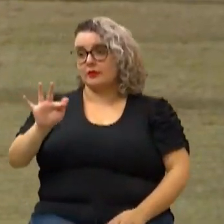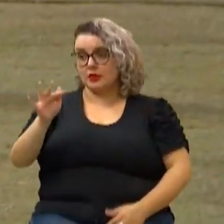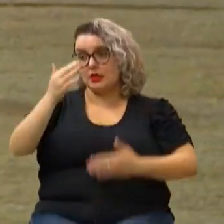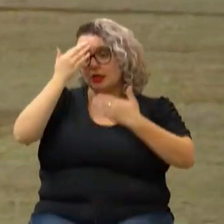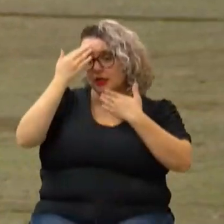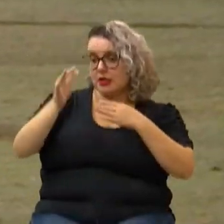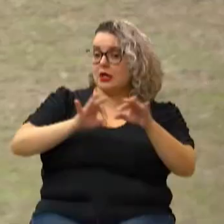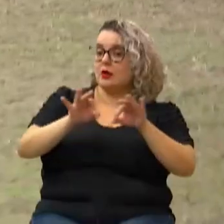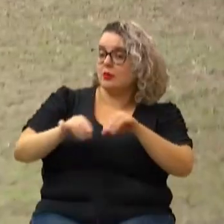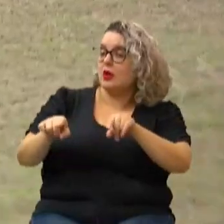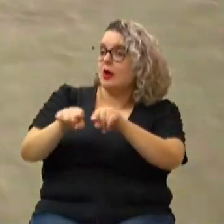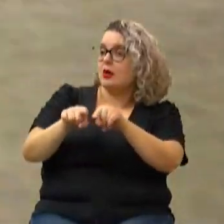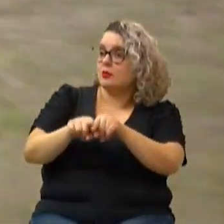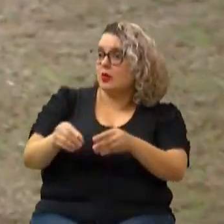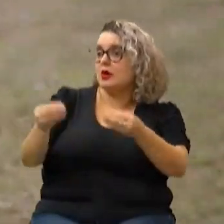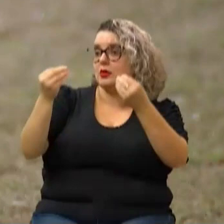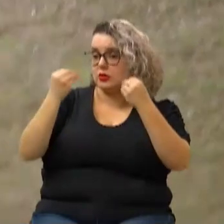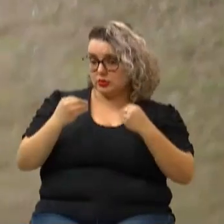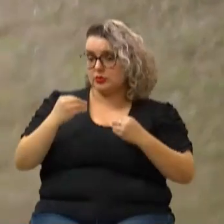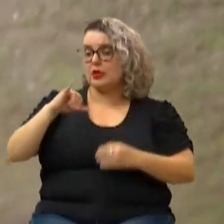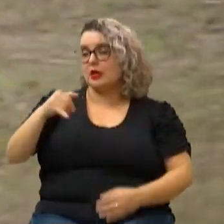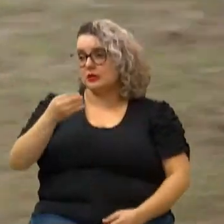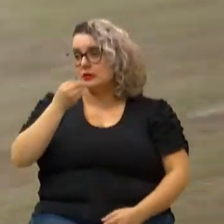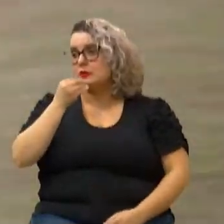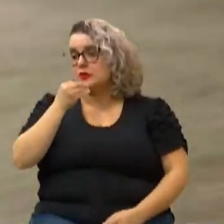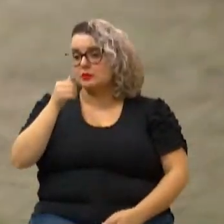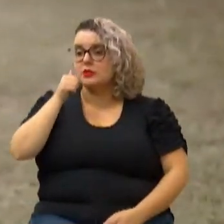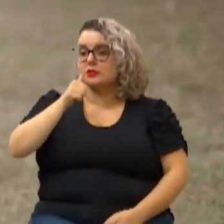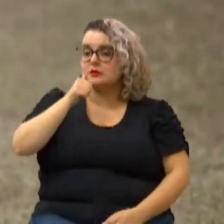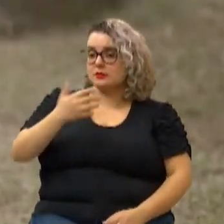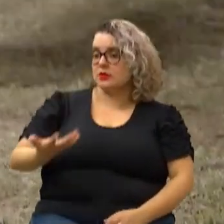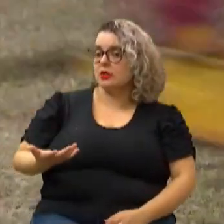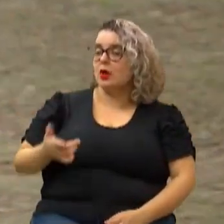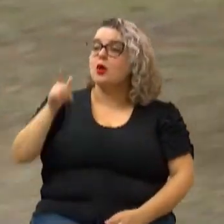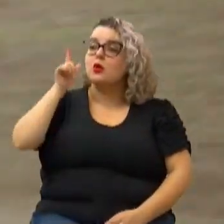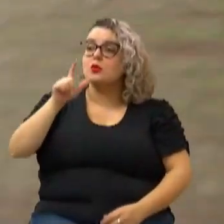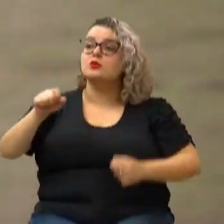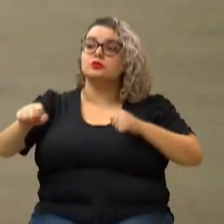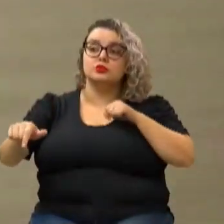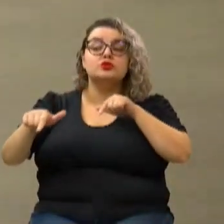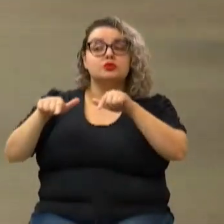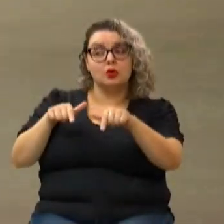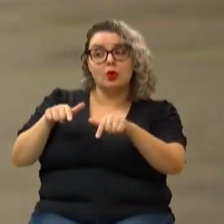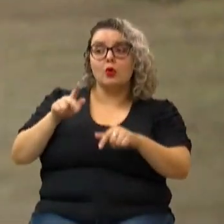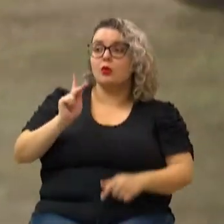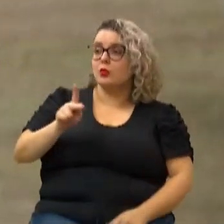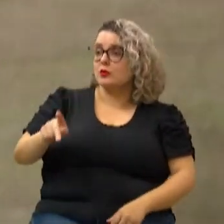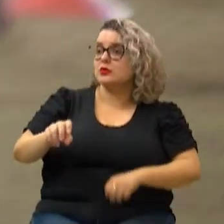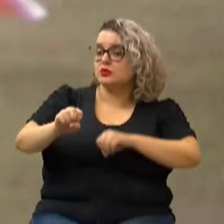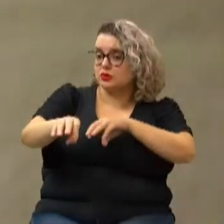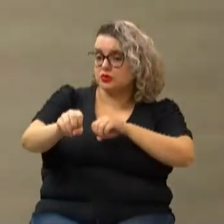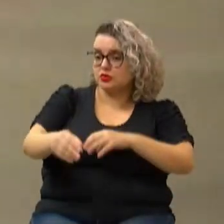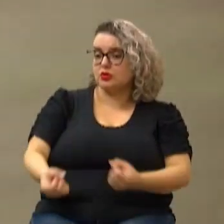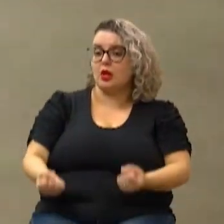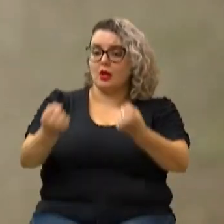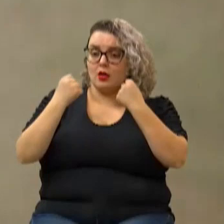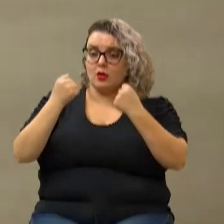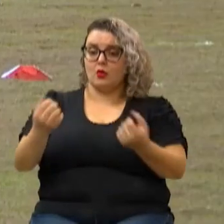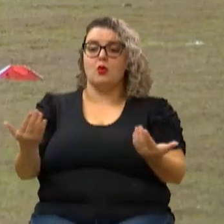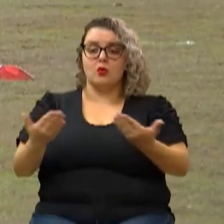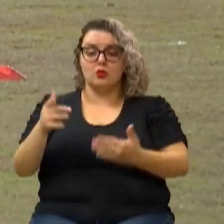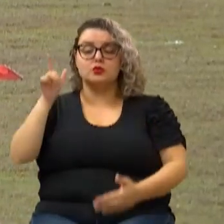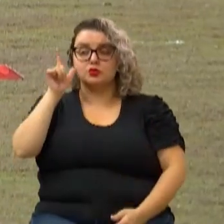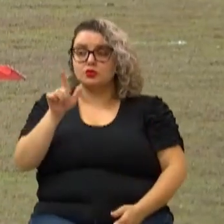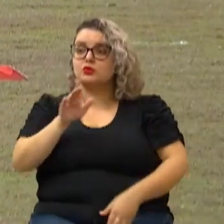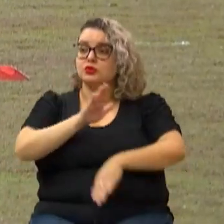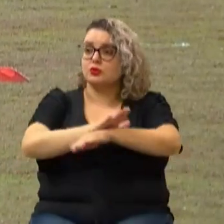faculdade, que graças ao projeto também, que ele oferece essa oportunidade para as meninas, consegui me formar como professora de educação física.